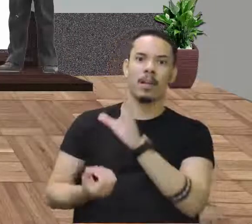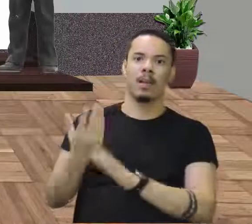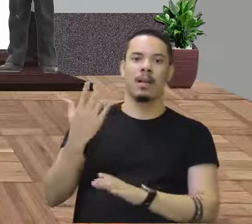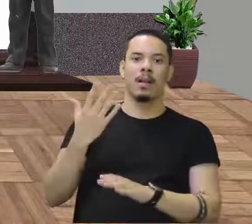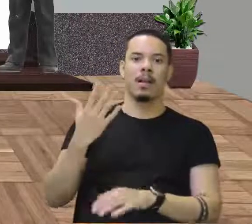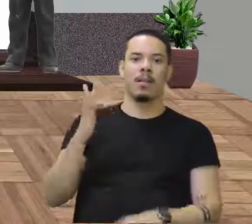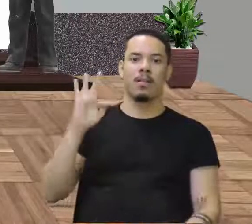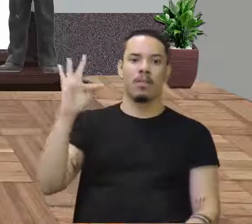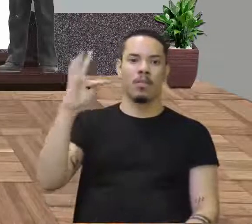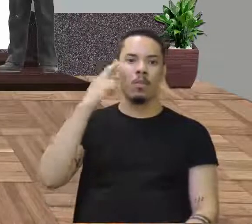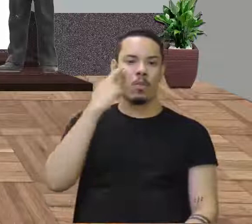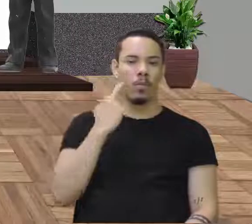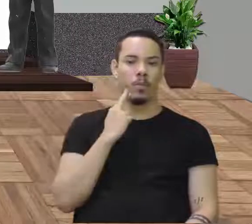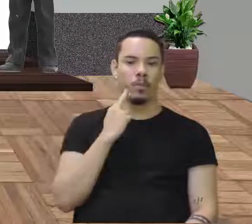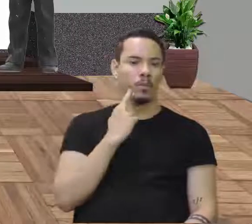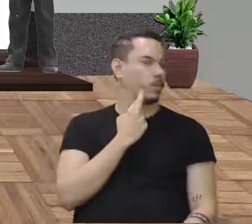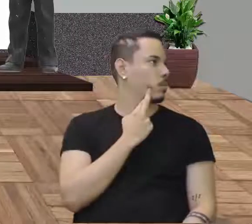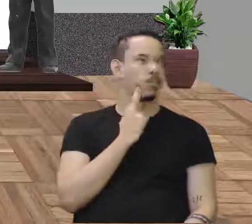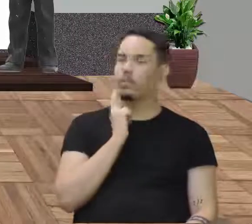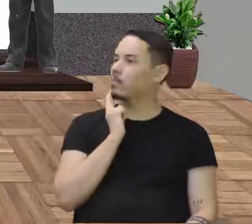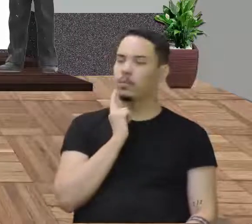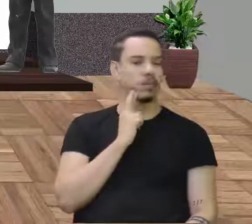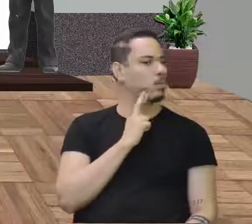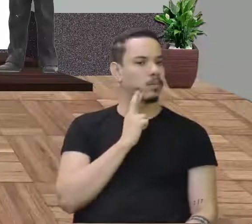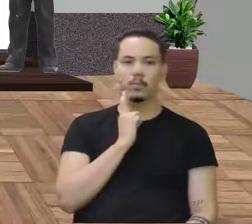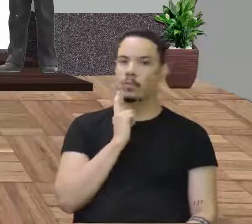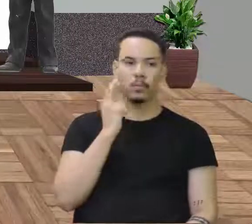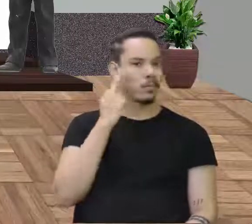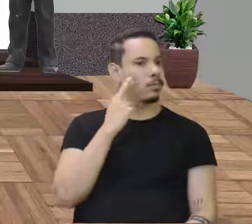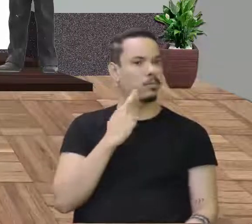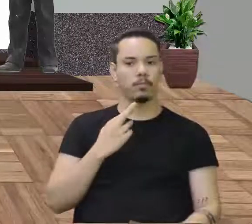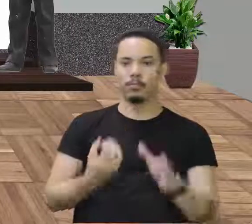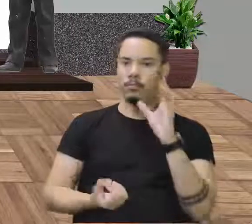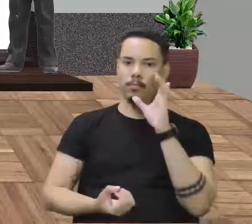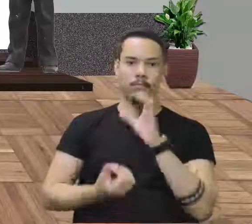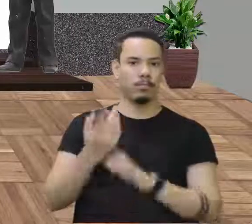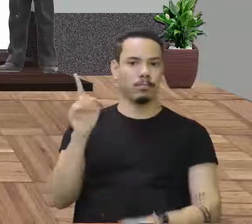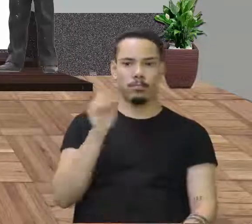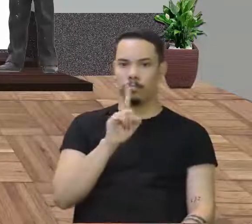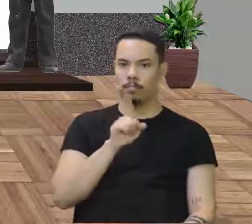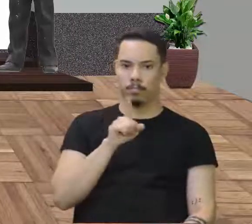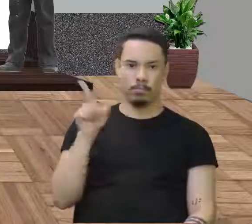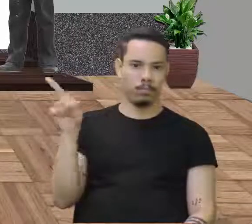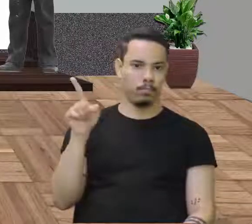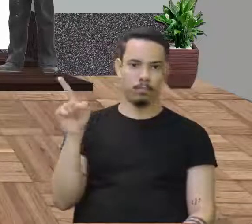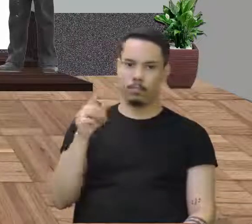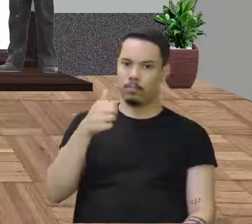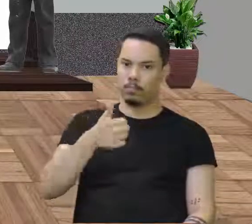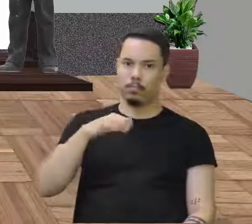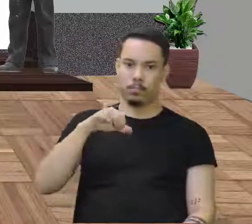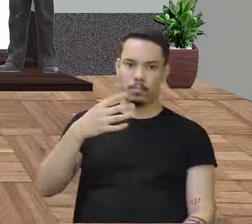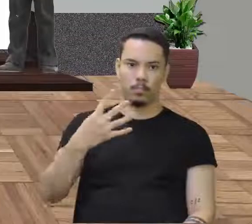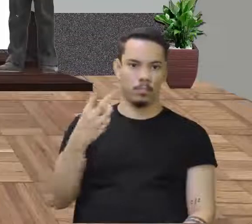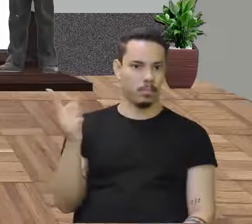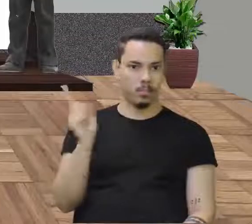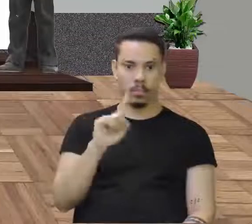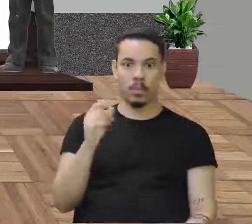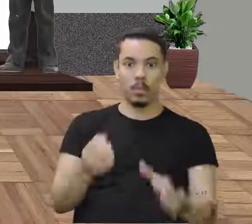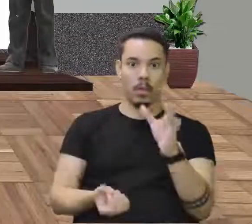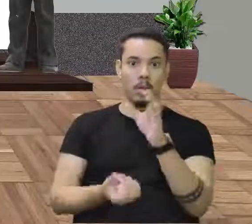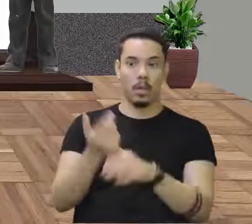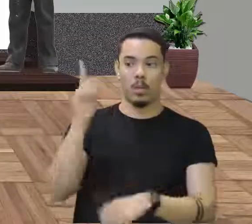território federal de Rondônia. Não, o território federal de Rondônia não foi criado em 43. Foi criado o território federal do